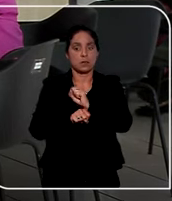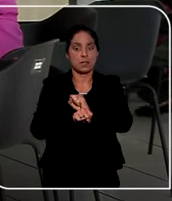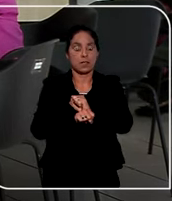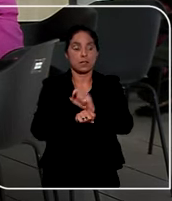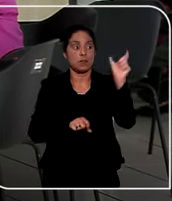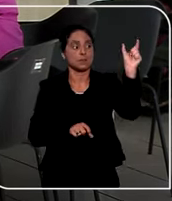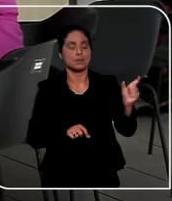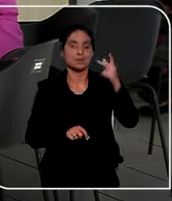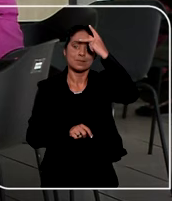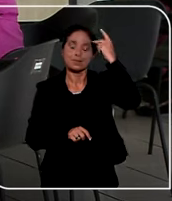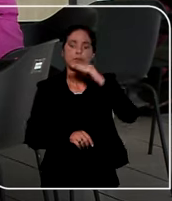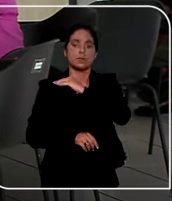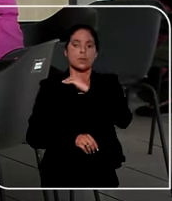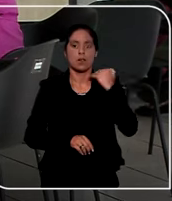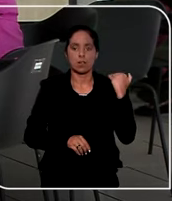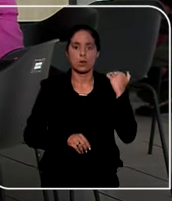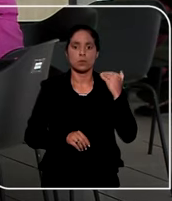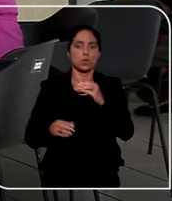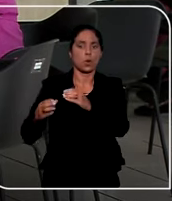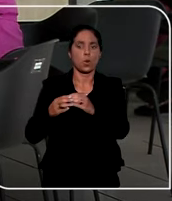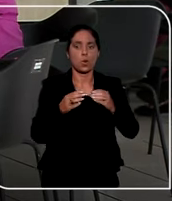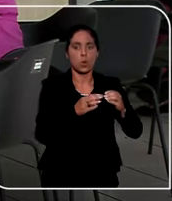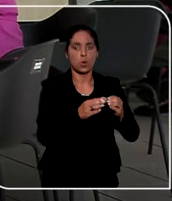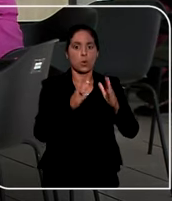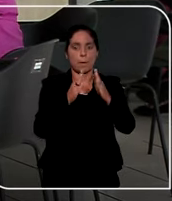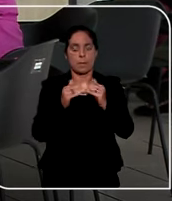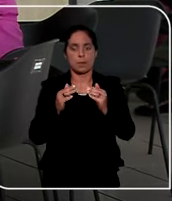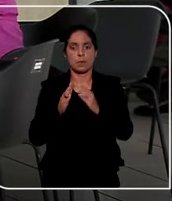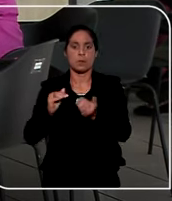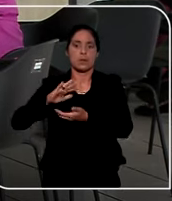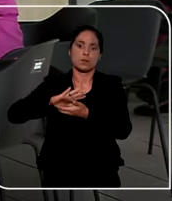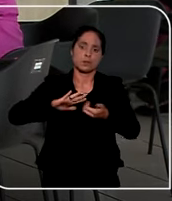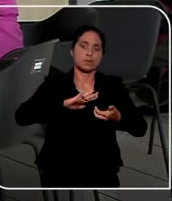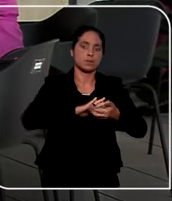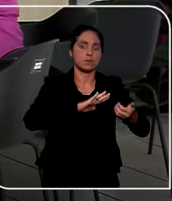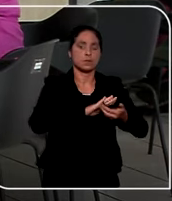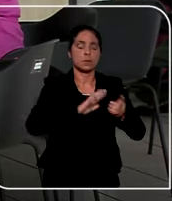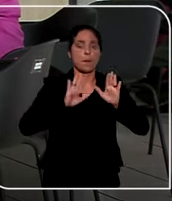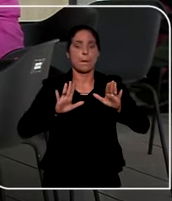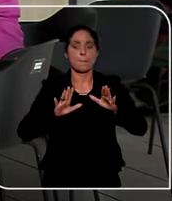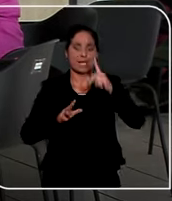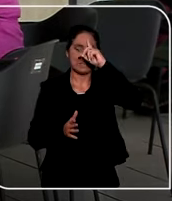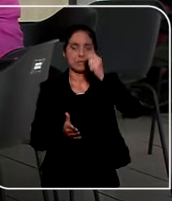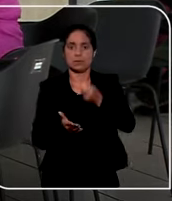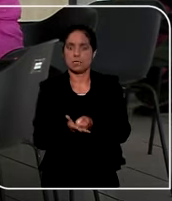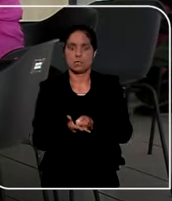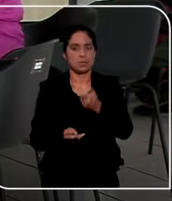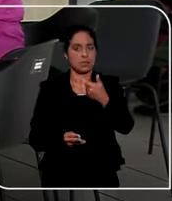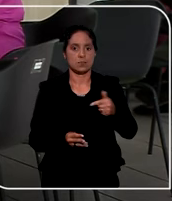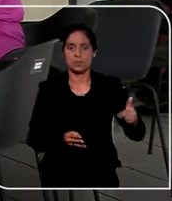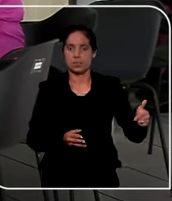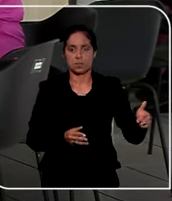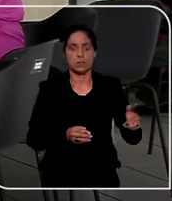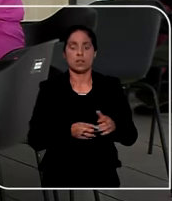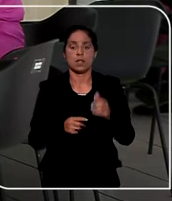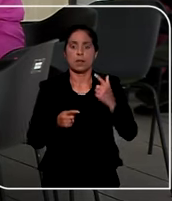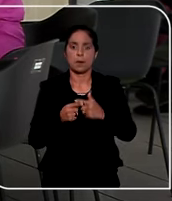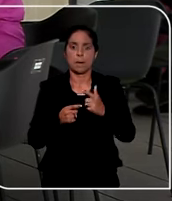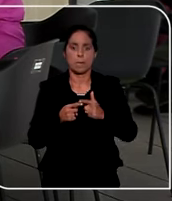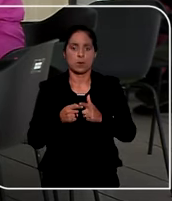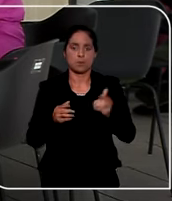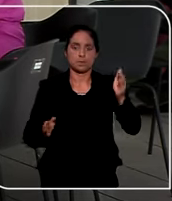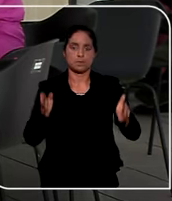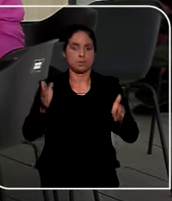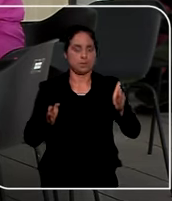inventariante faleceu e o espólio requereu no STJ a extinção do processo sem resolução de mérito em virtude da suposta